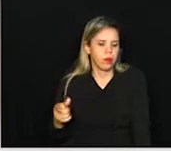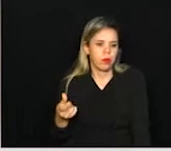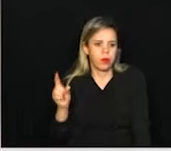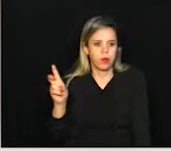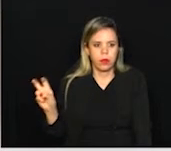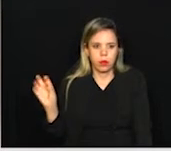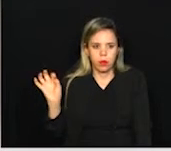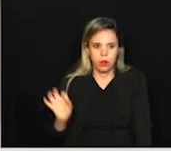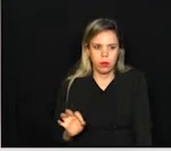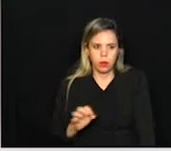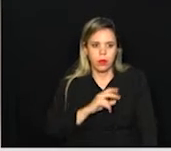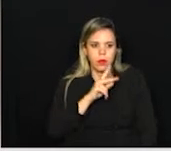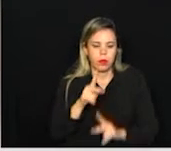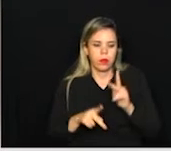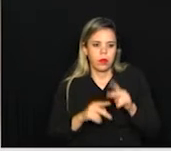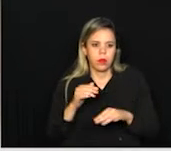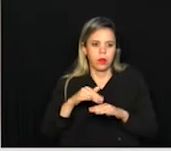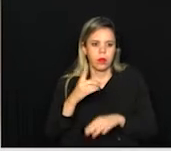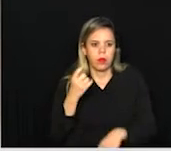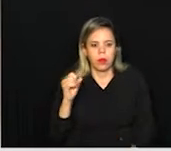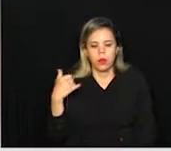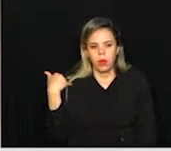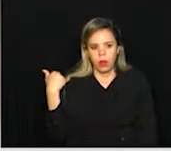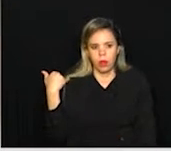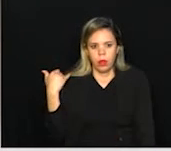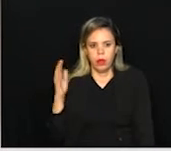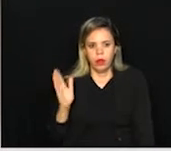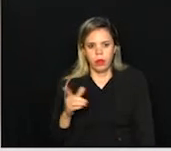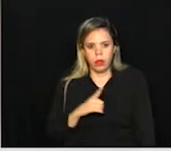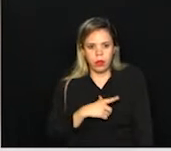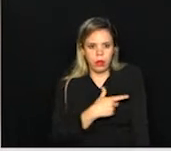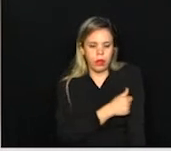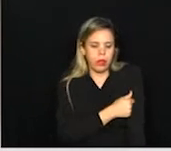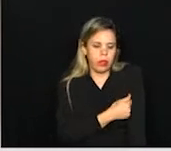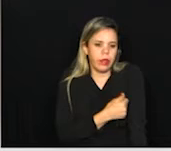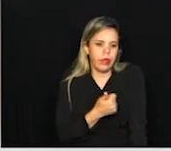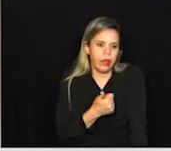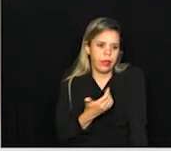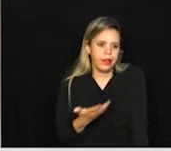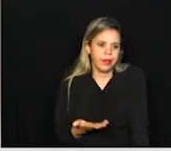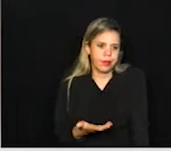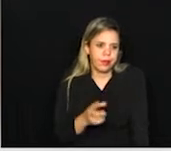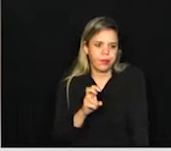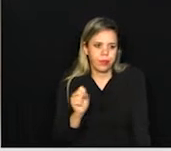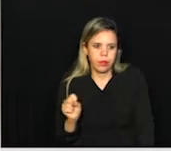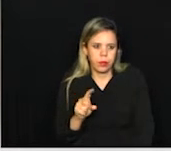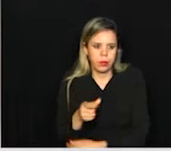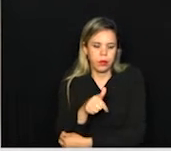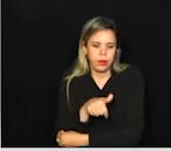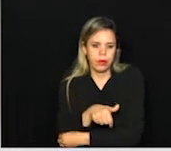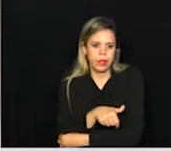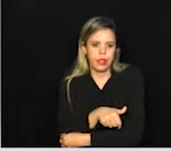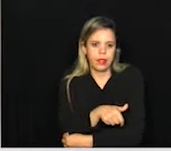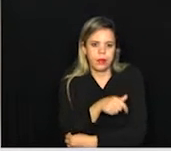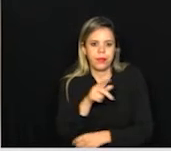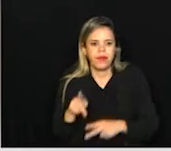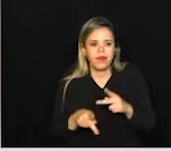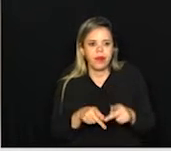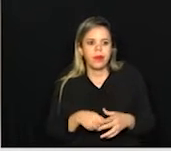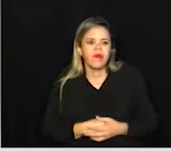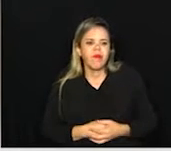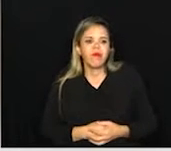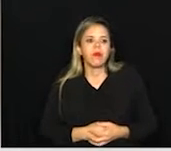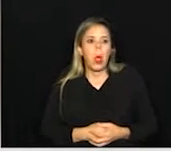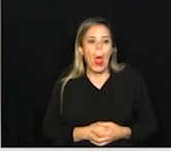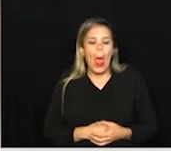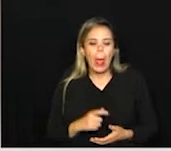76,15%. Da população acima de 18 anos já tem pelo menos uma dose. 58,7% da população